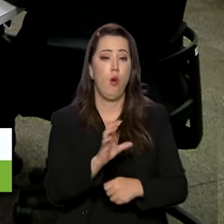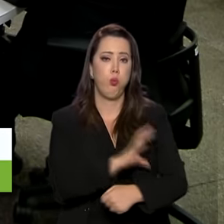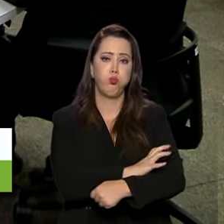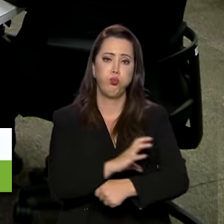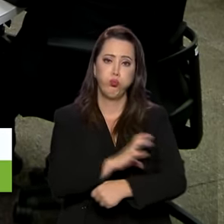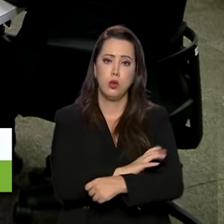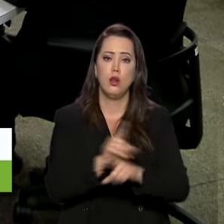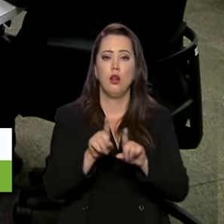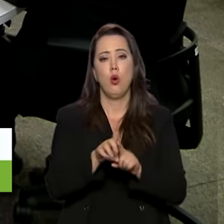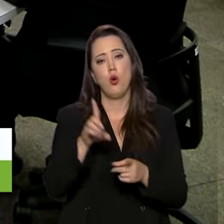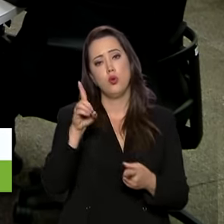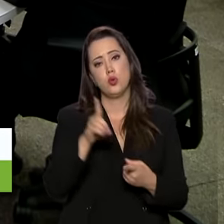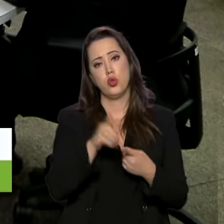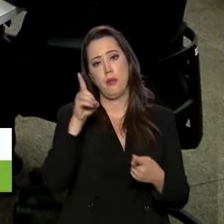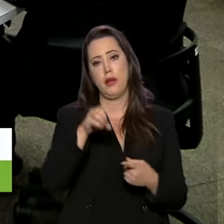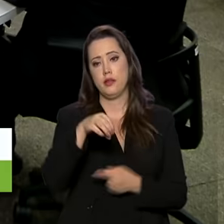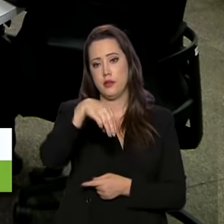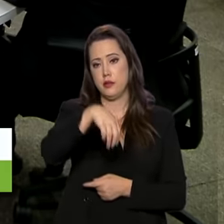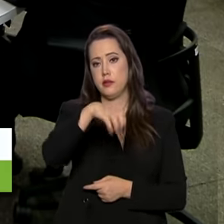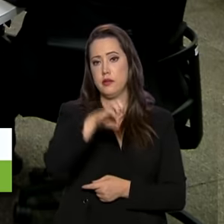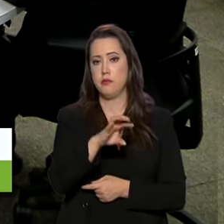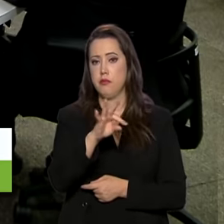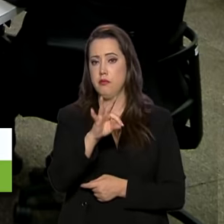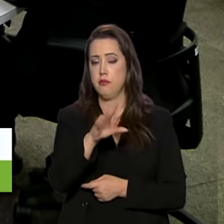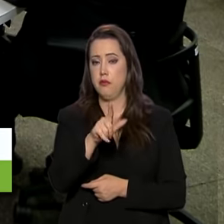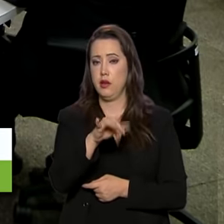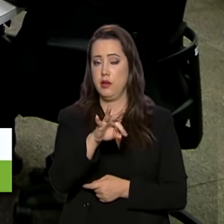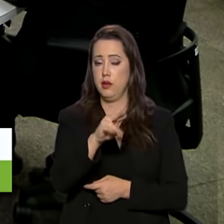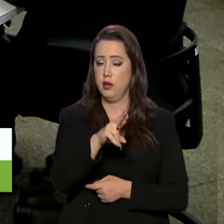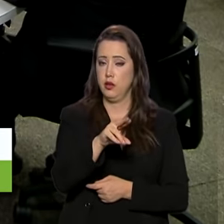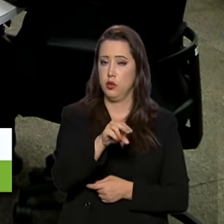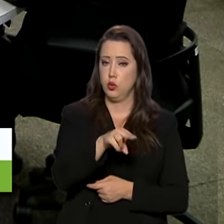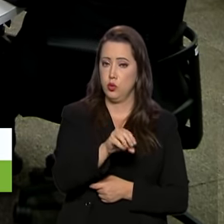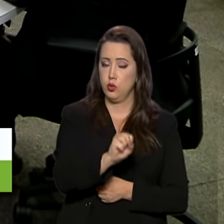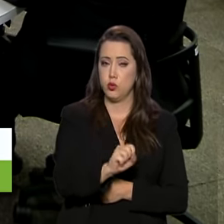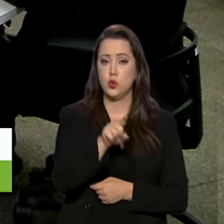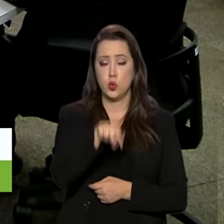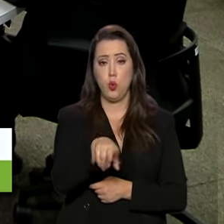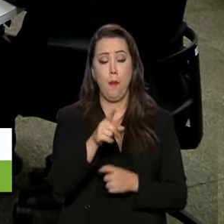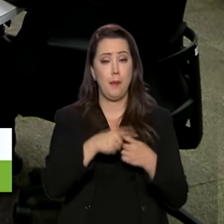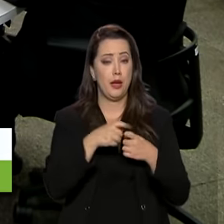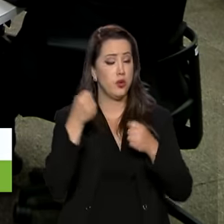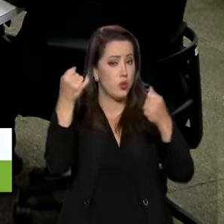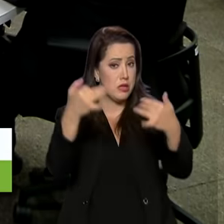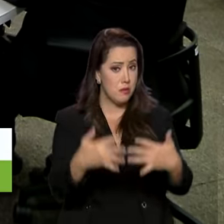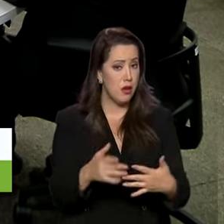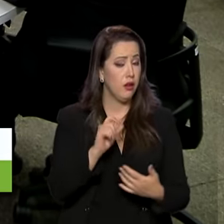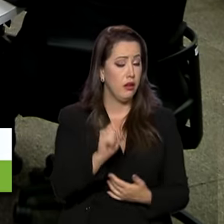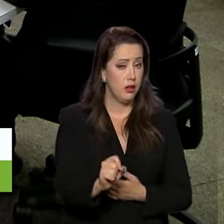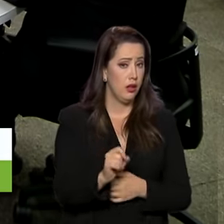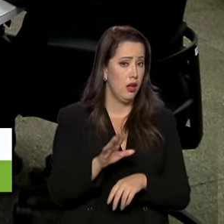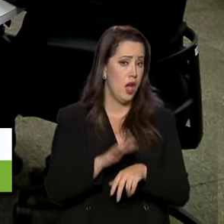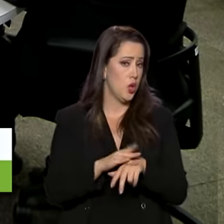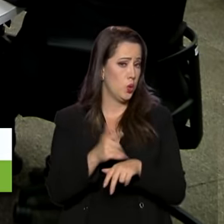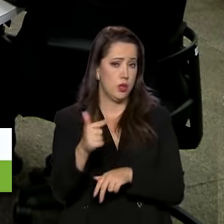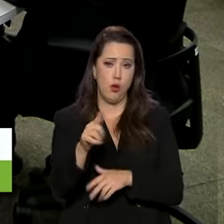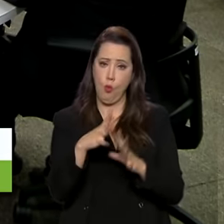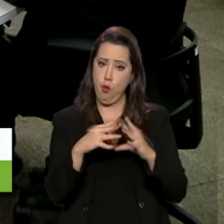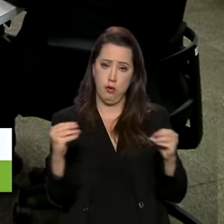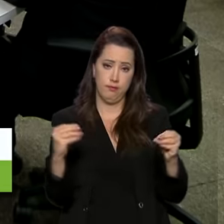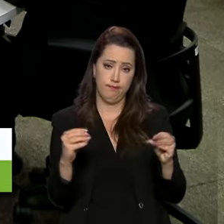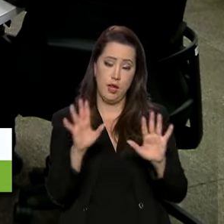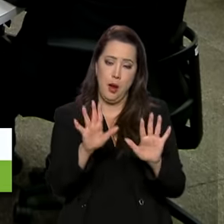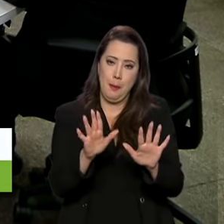e o diabetes mellitus o médico nefrologista Pedro Mendes explica que a doença não tem cura